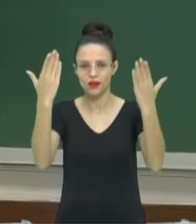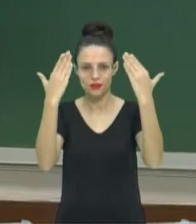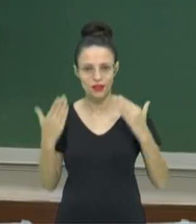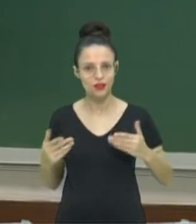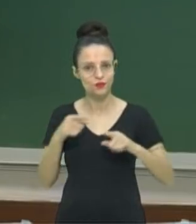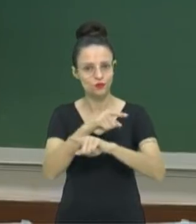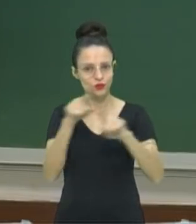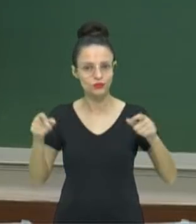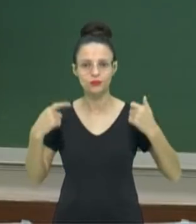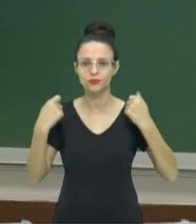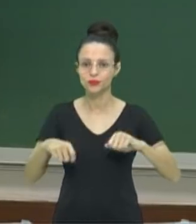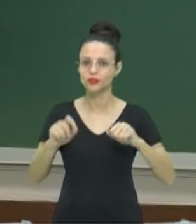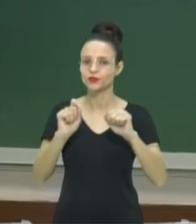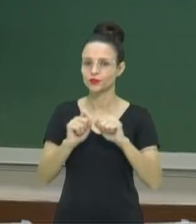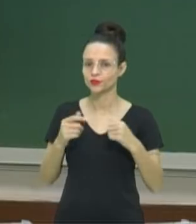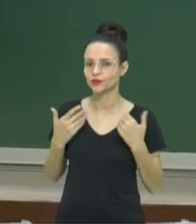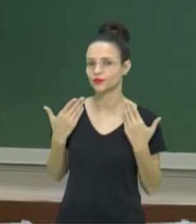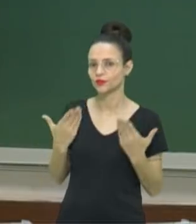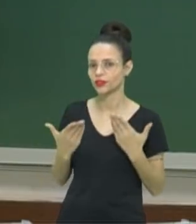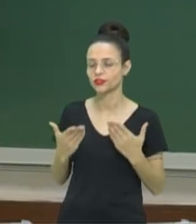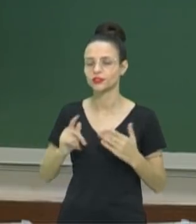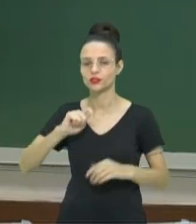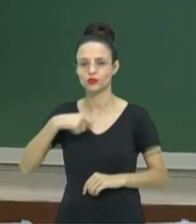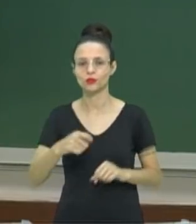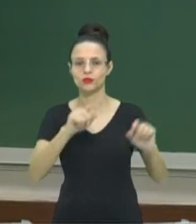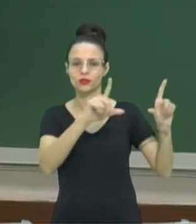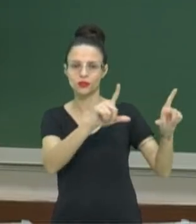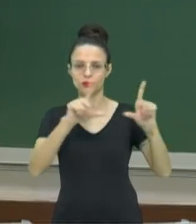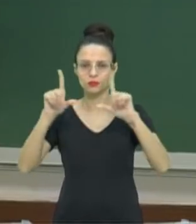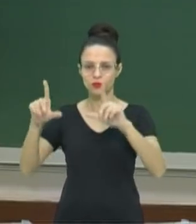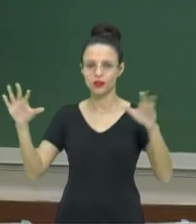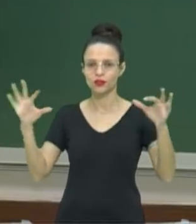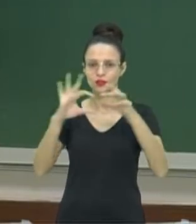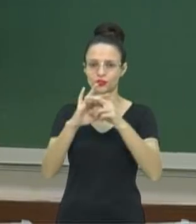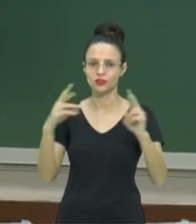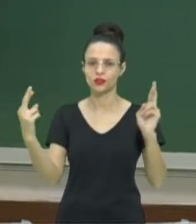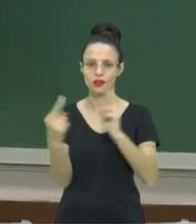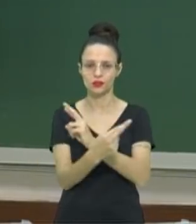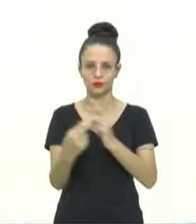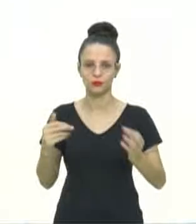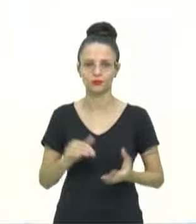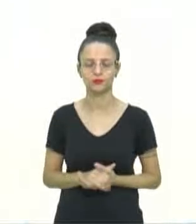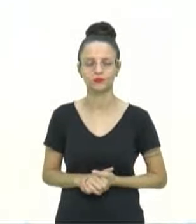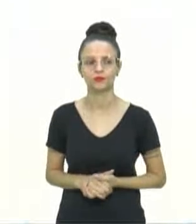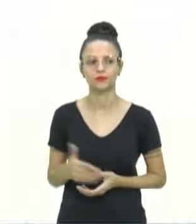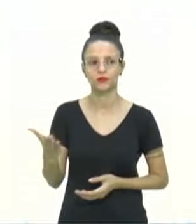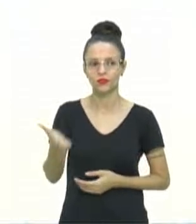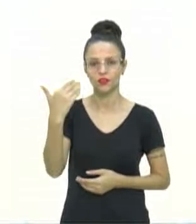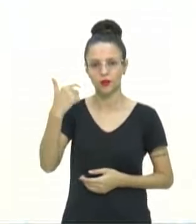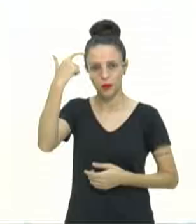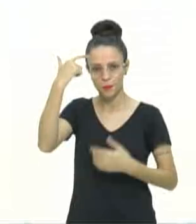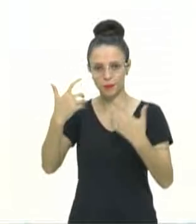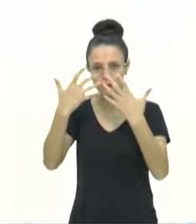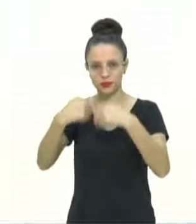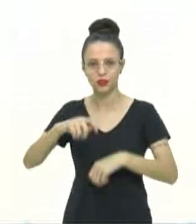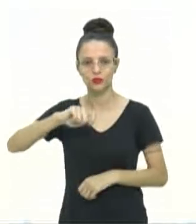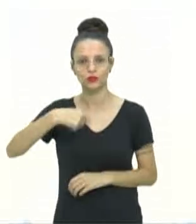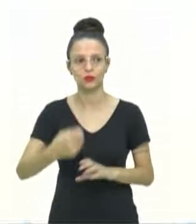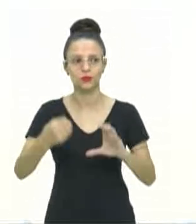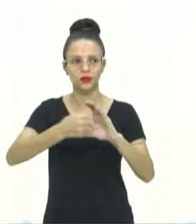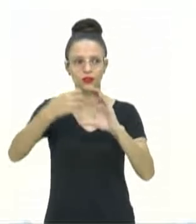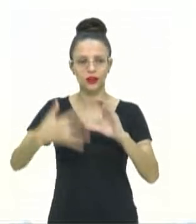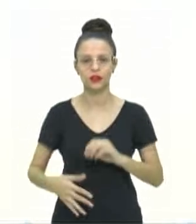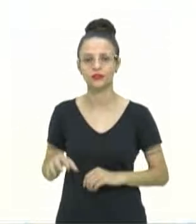que vocês tinham que fazer ali através da imagem colocada. E aí vamos pensar agora um pouquinho nas características de